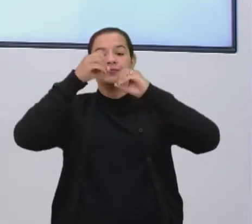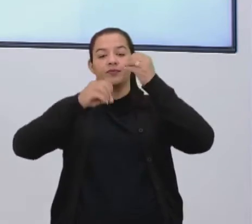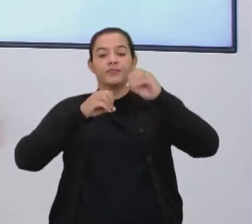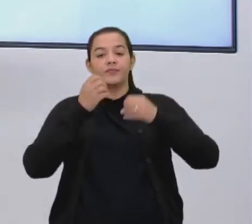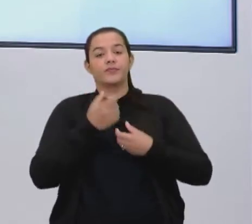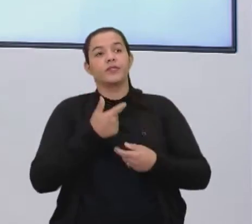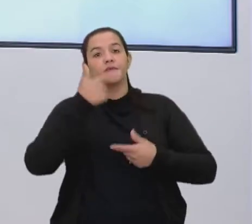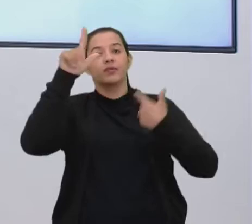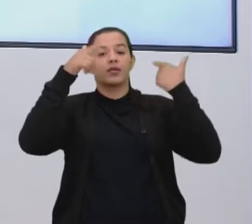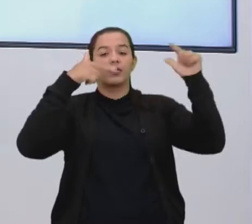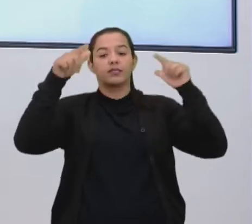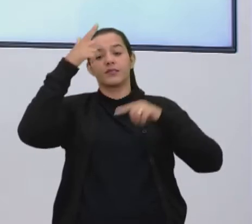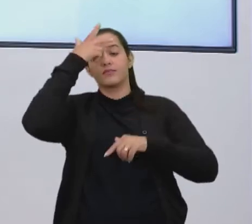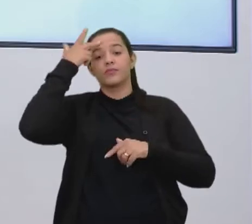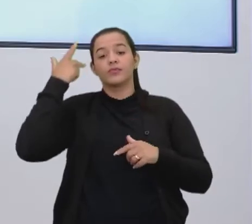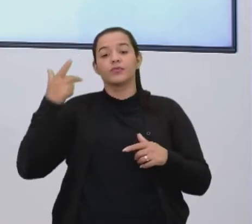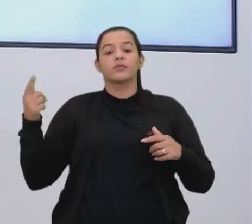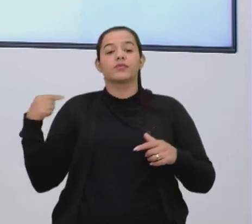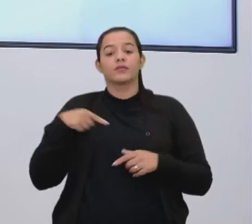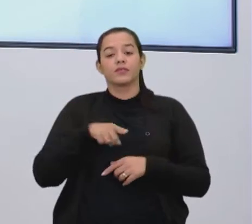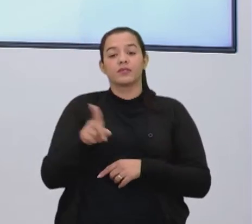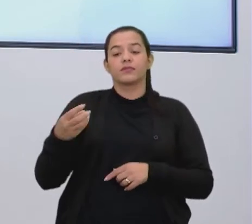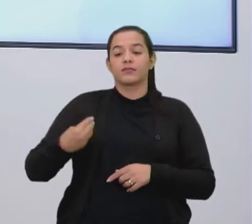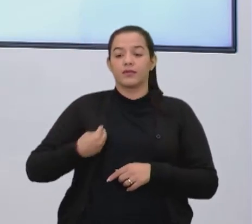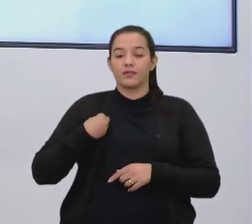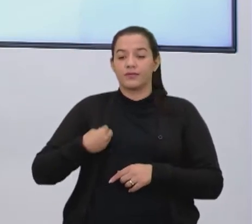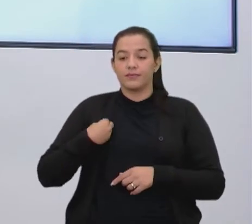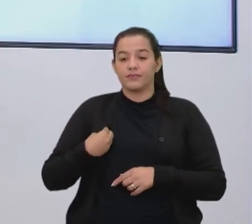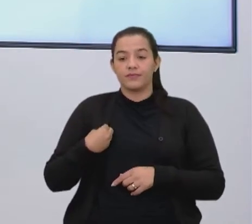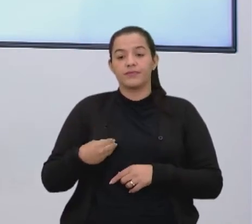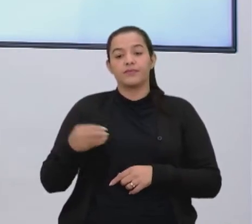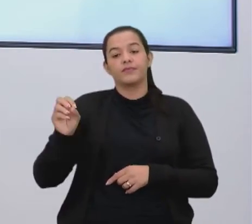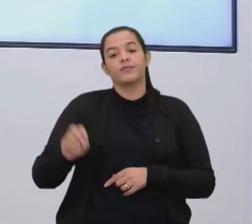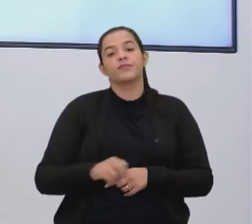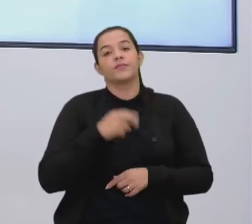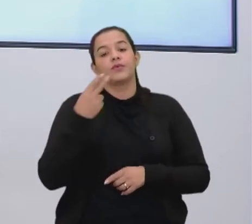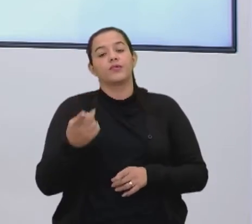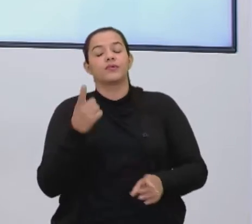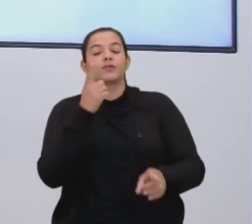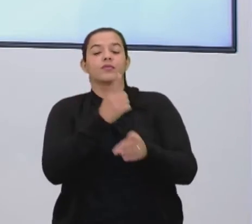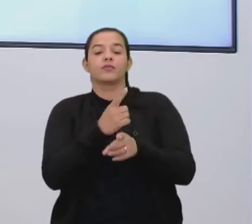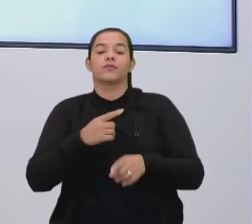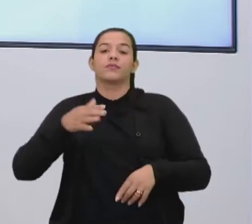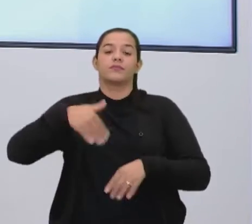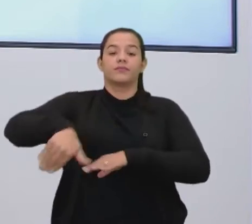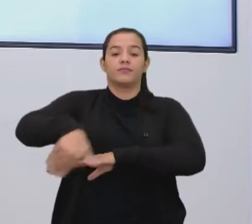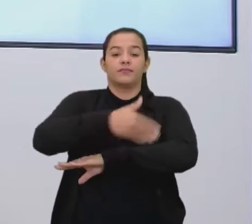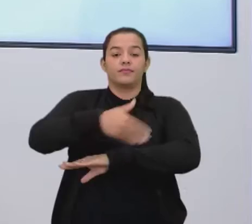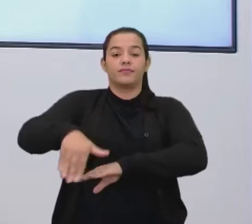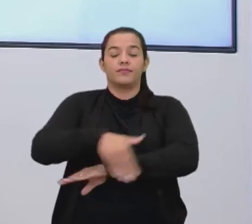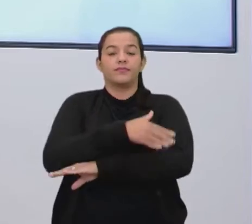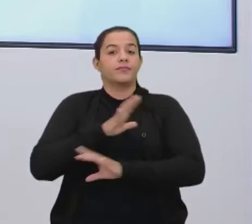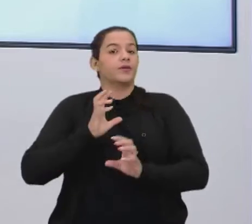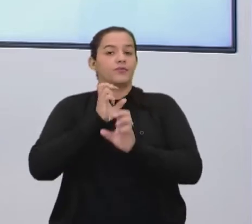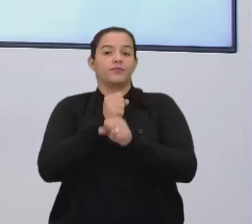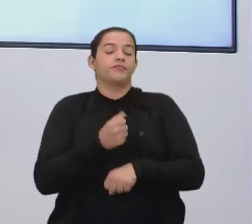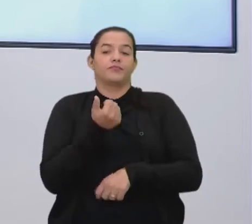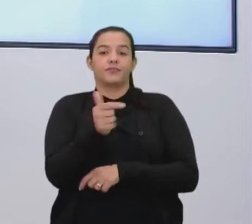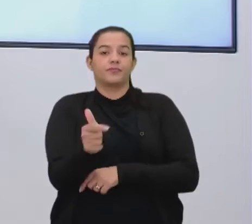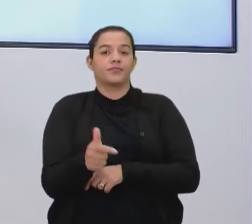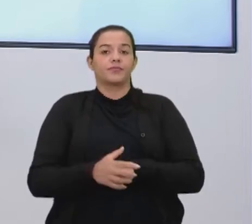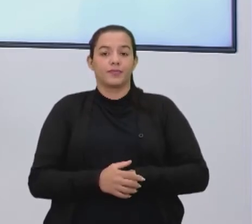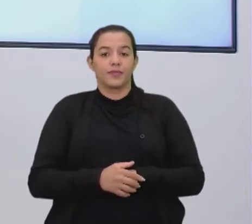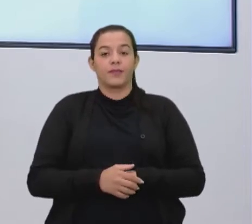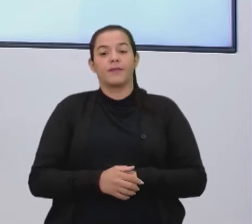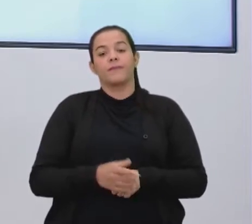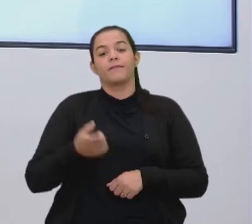o resto das pessoas que convivem com a gente ou que a gente encontra na rua? Essa conta não fecha. E isso é o